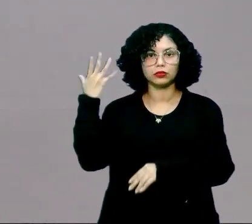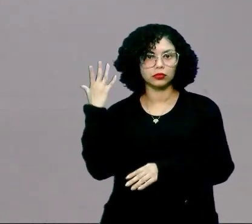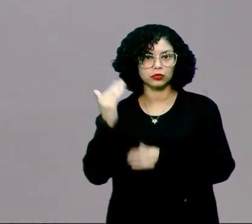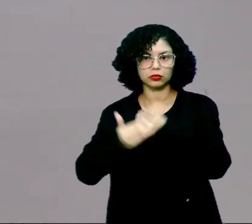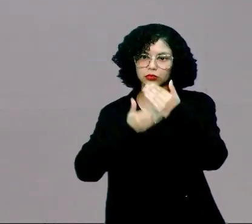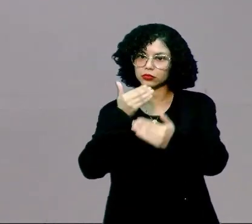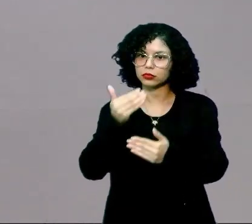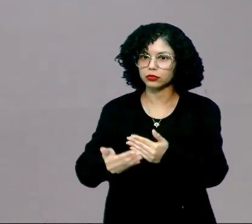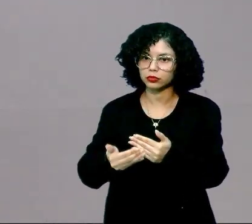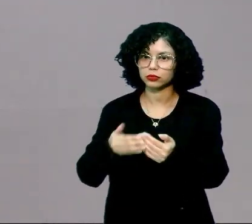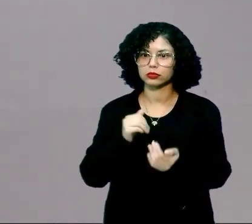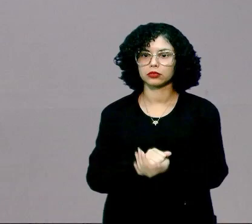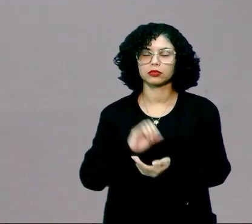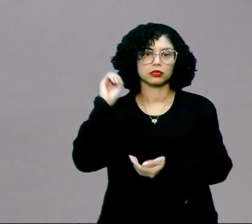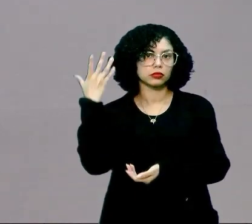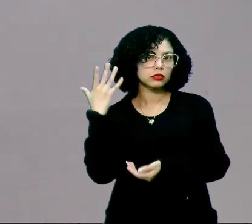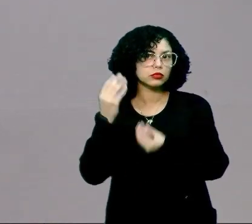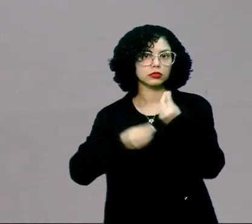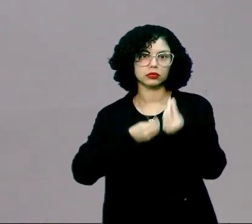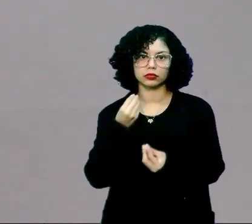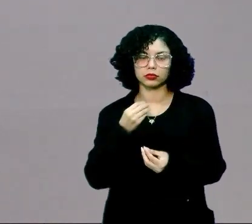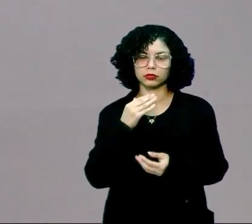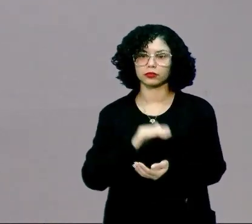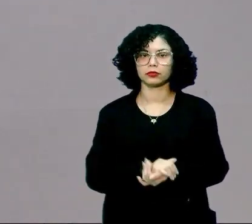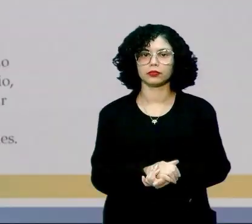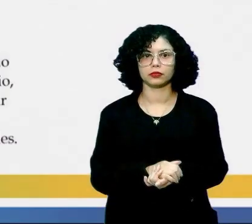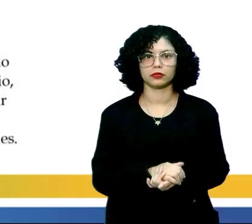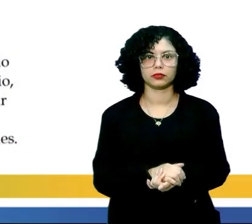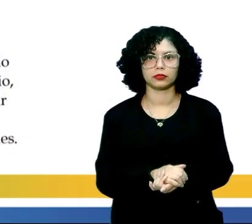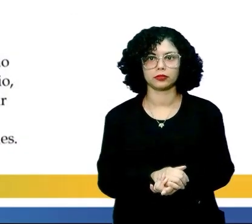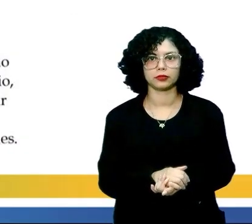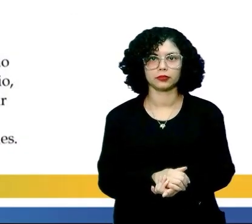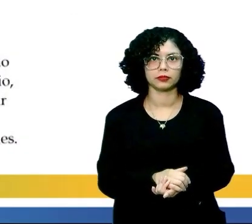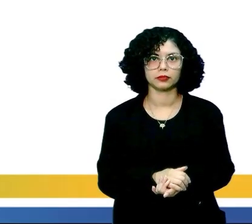esse processo, como acontece, como se desenvolve, tá bom?